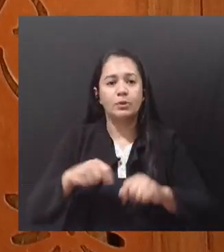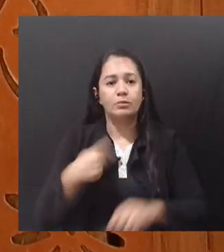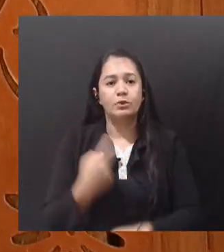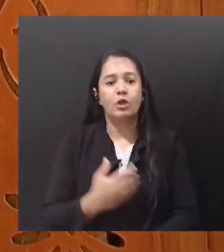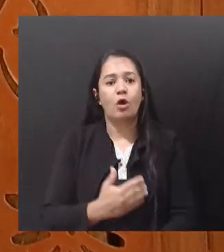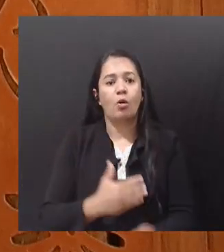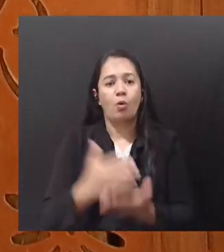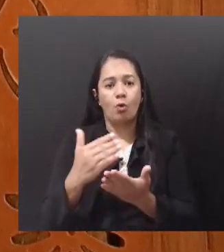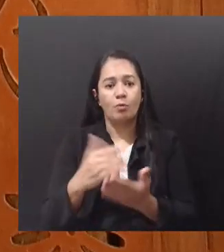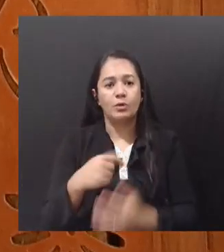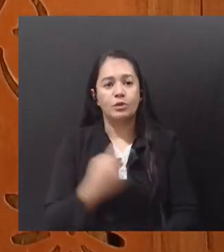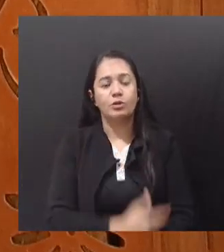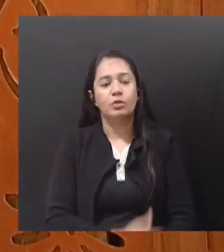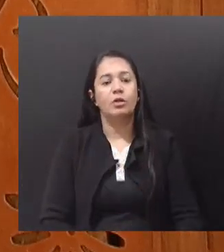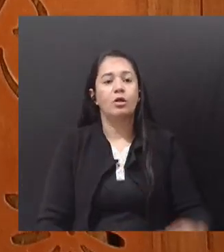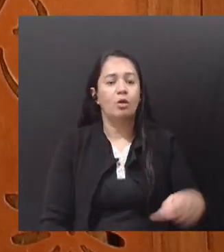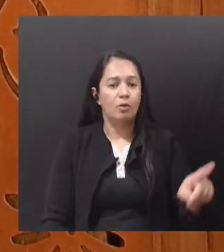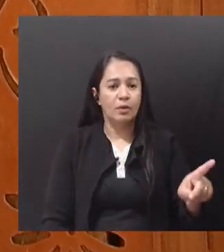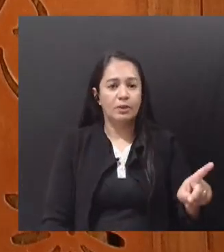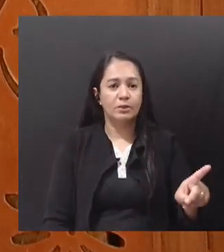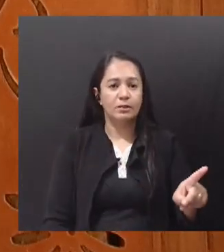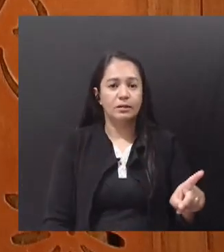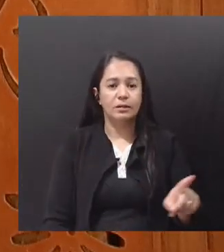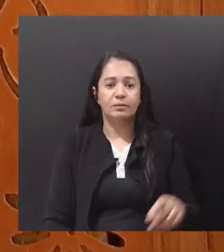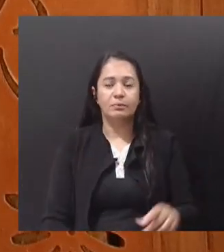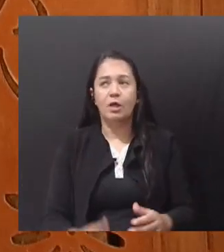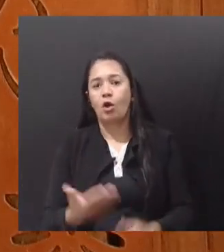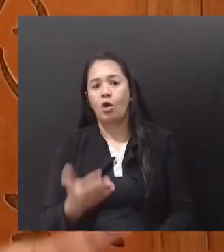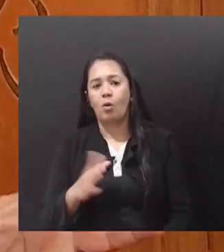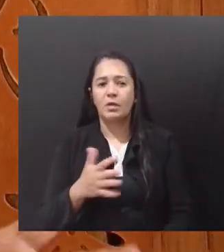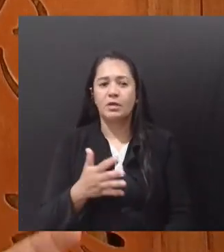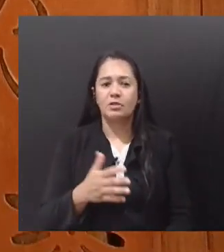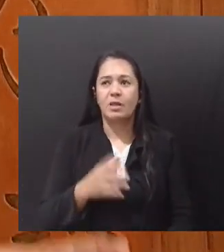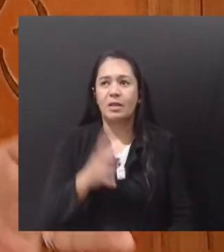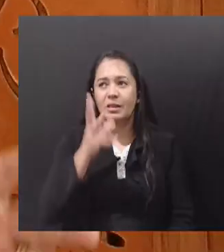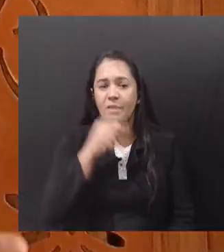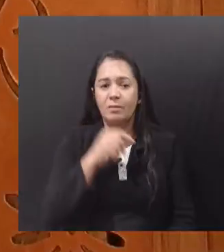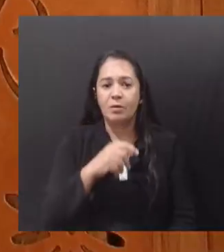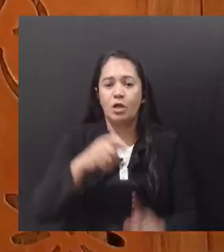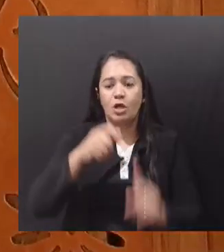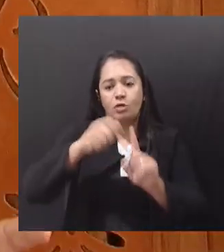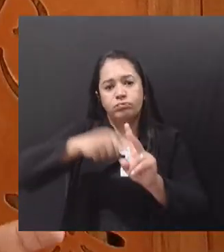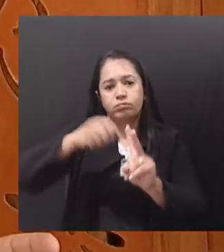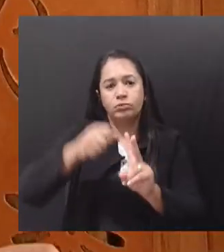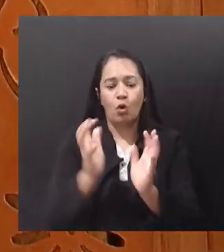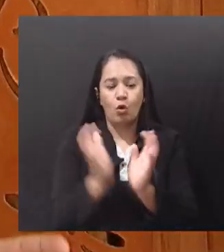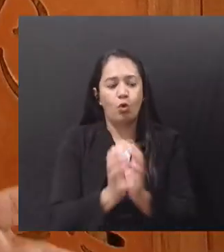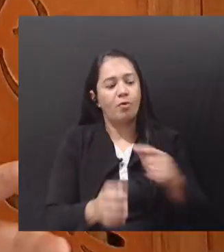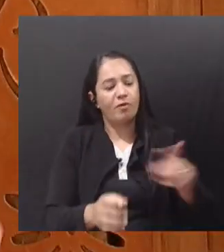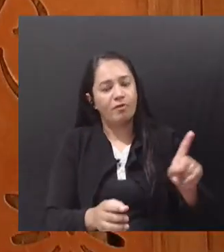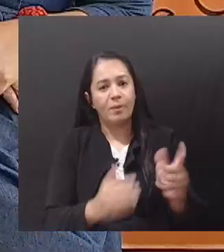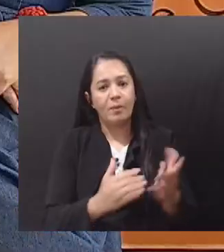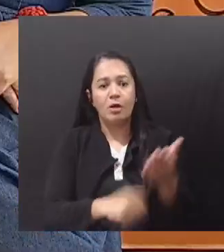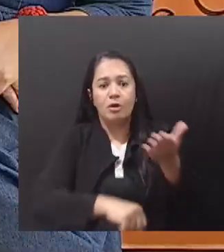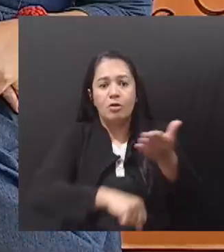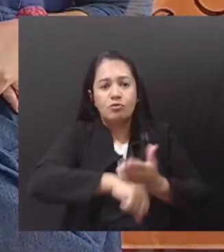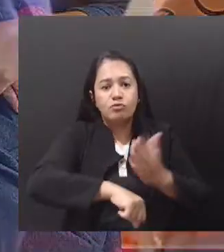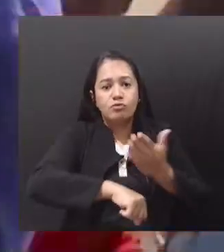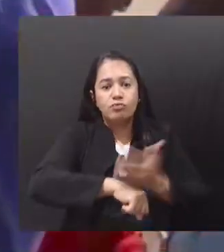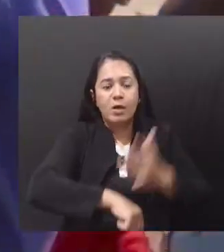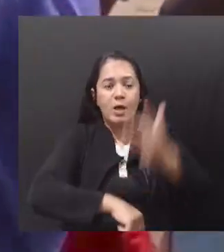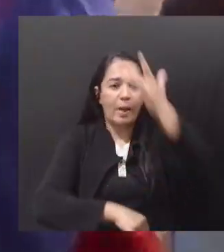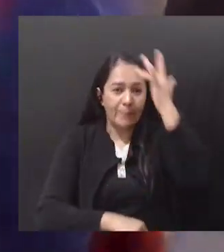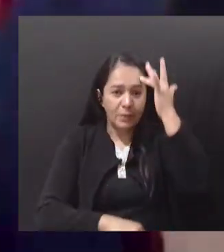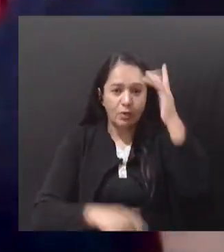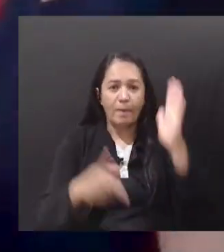a gente vai e implanta. Normalmente essa implantação vai de 1 a 2 meses. Vai um grupo para implantar, treinar as pessoas locais